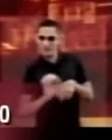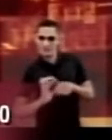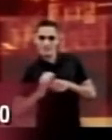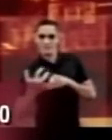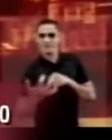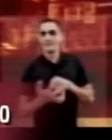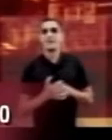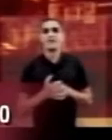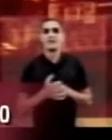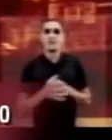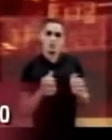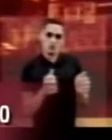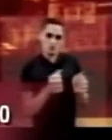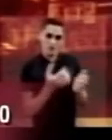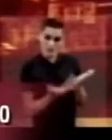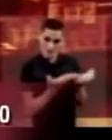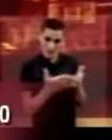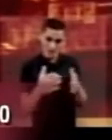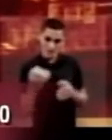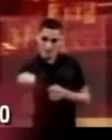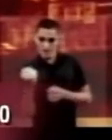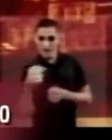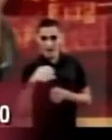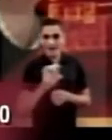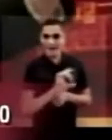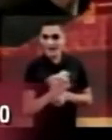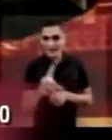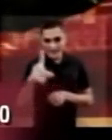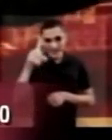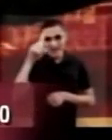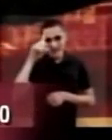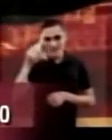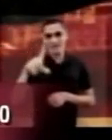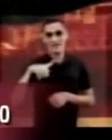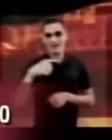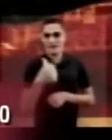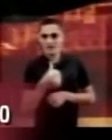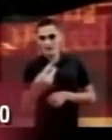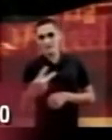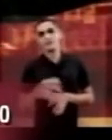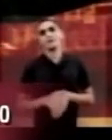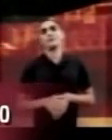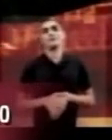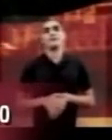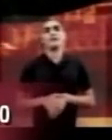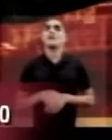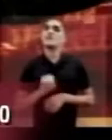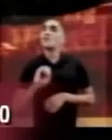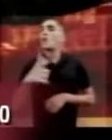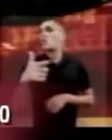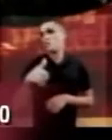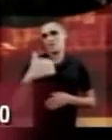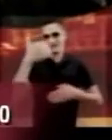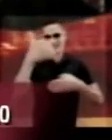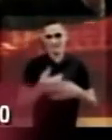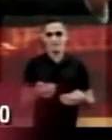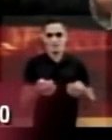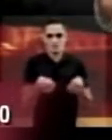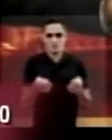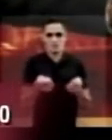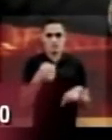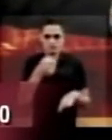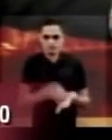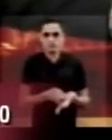por dia, se nós não tivemos lockdown nem com 292? E